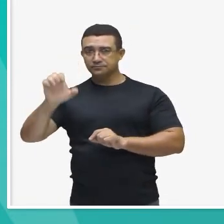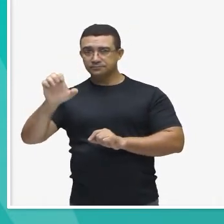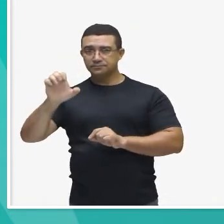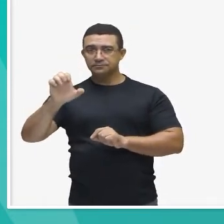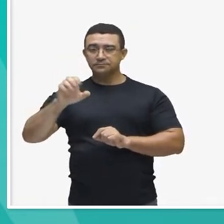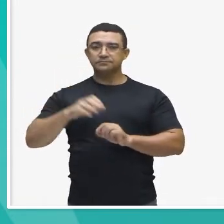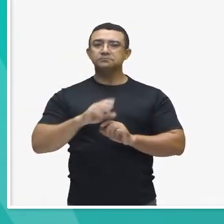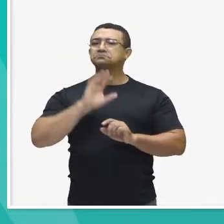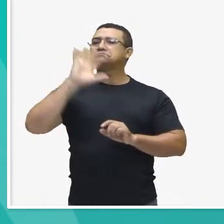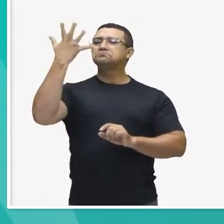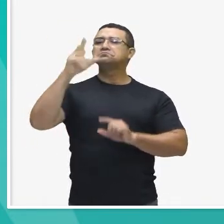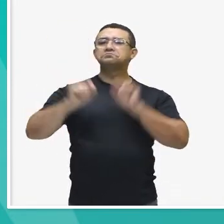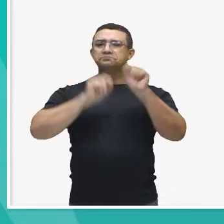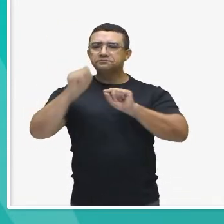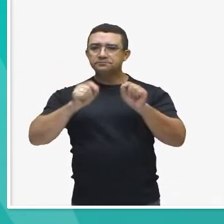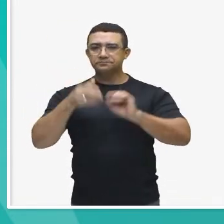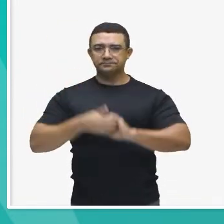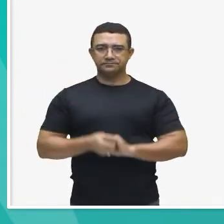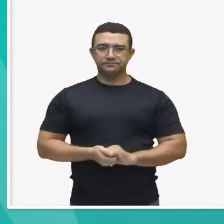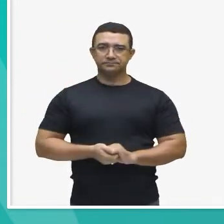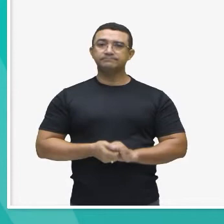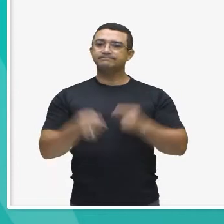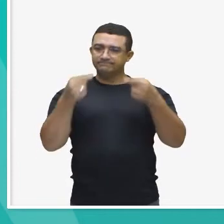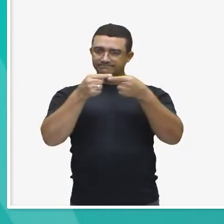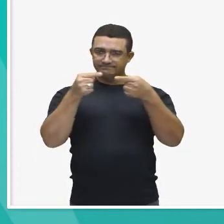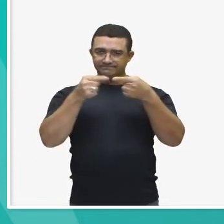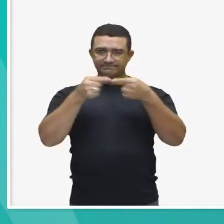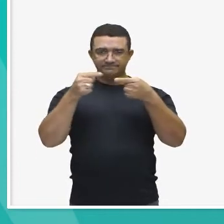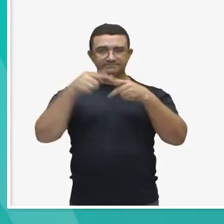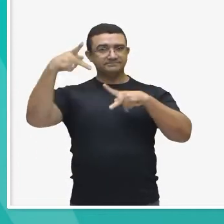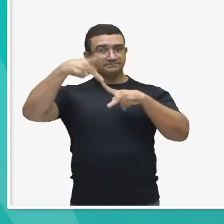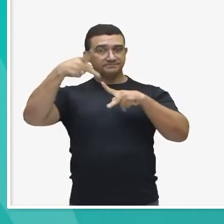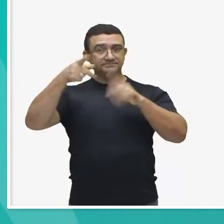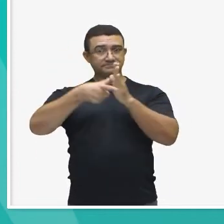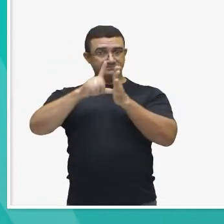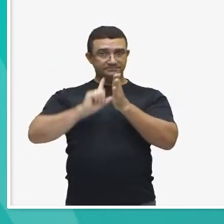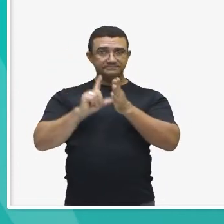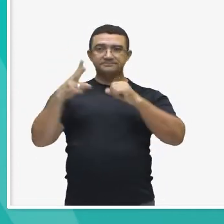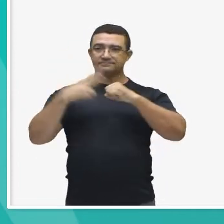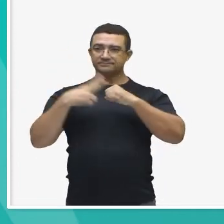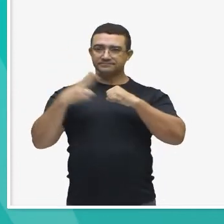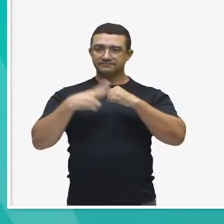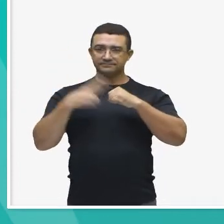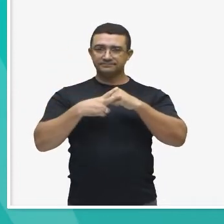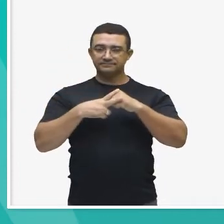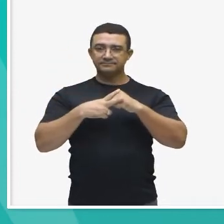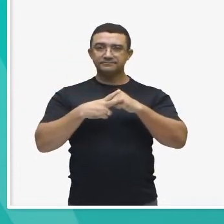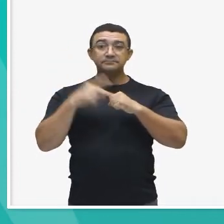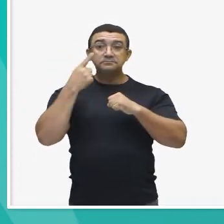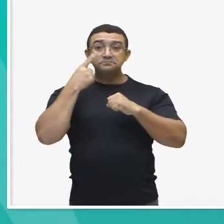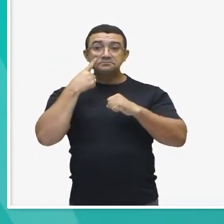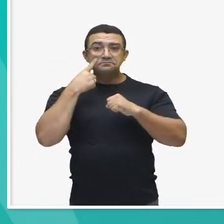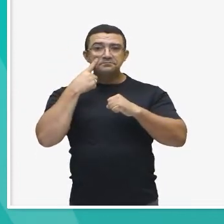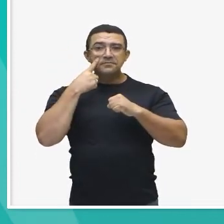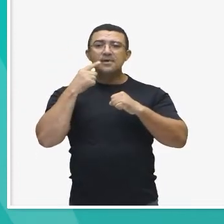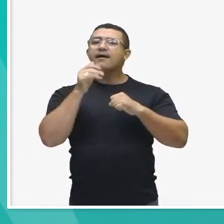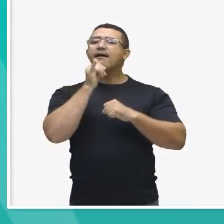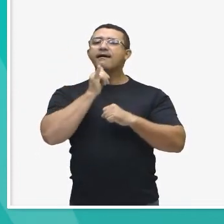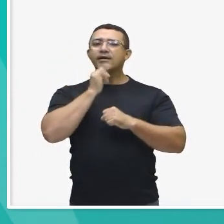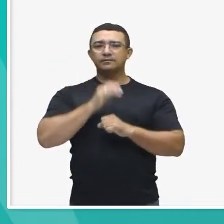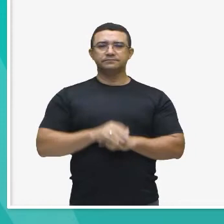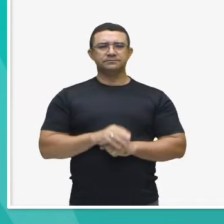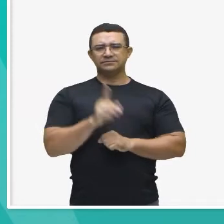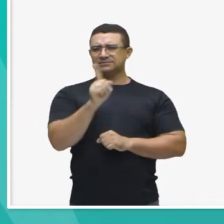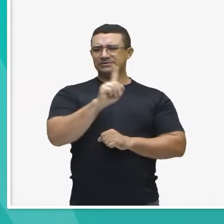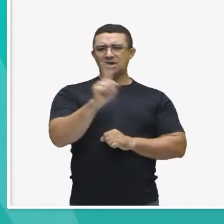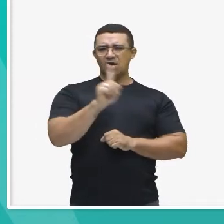vai acontecer o quê? Vai atrair o pronome para antes do verbo. Observe o exemplo. Não se